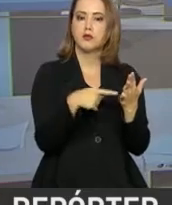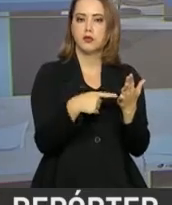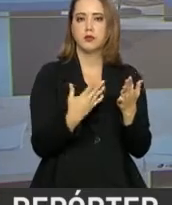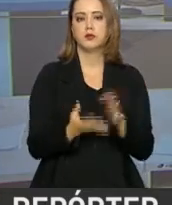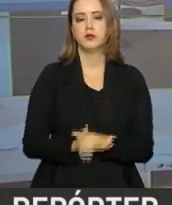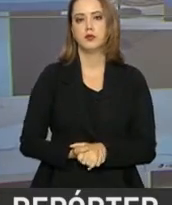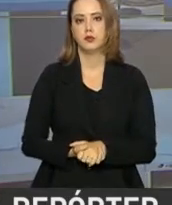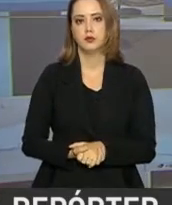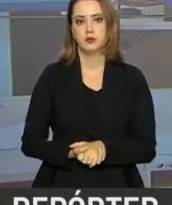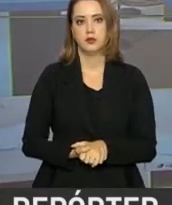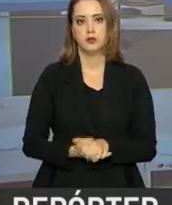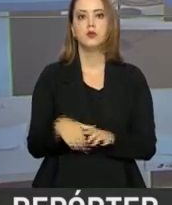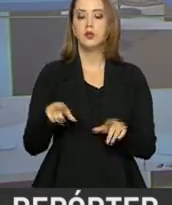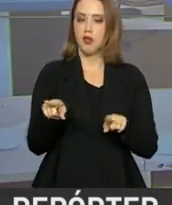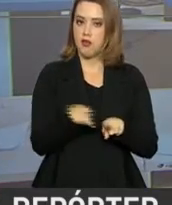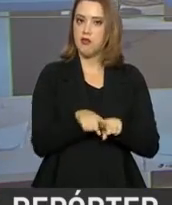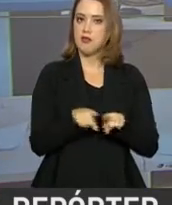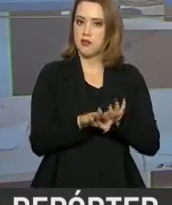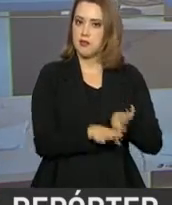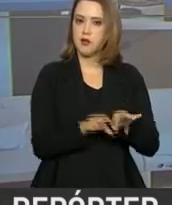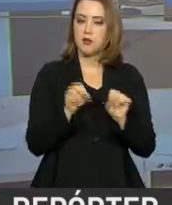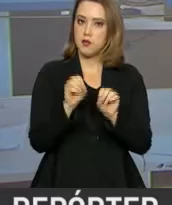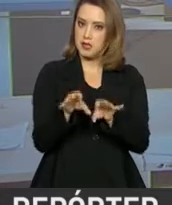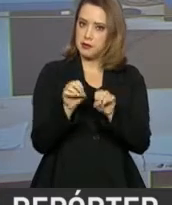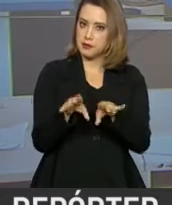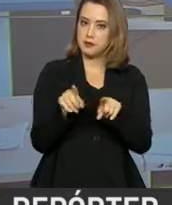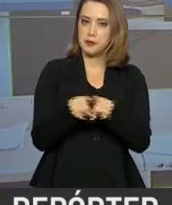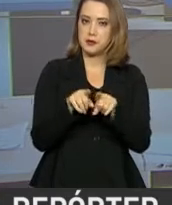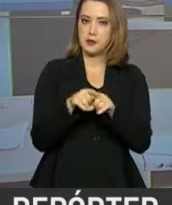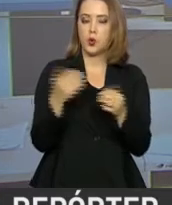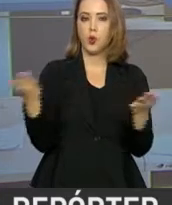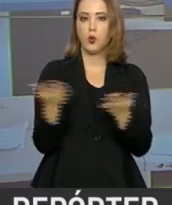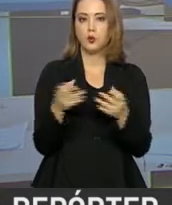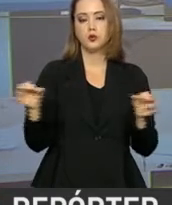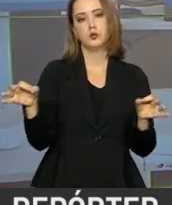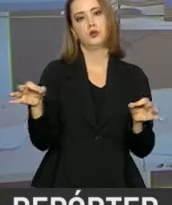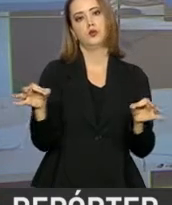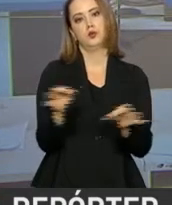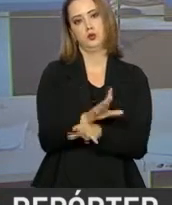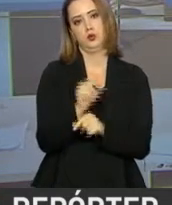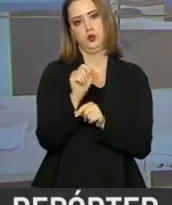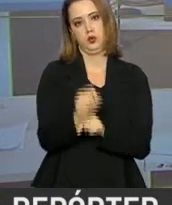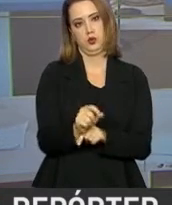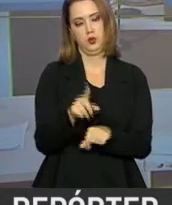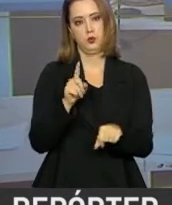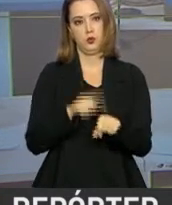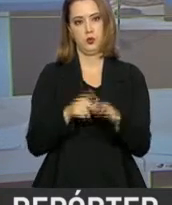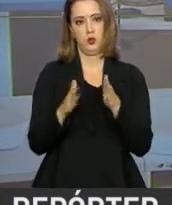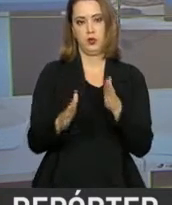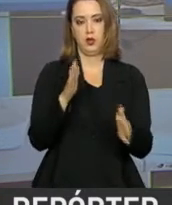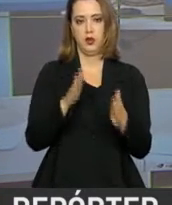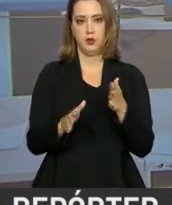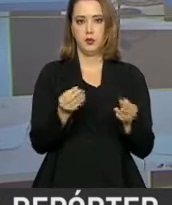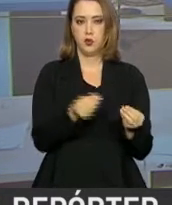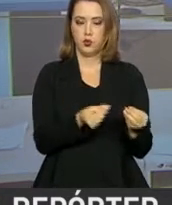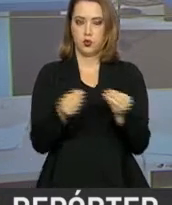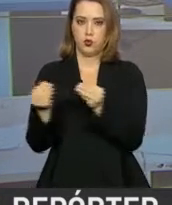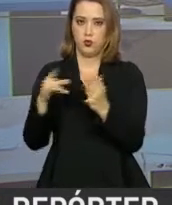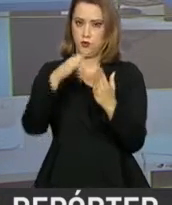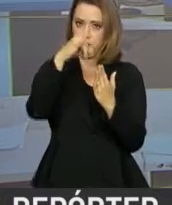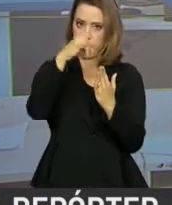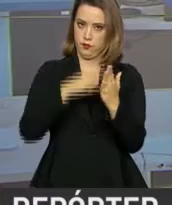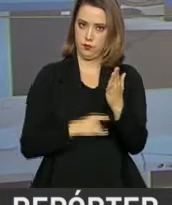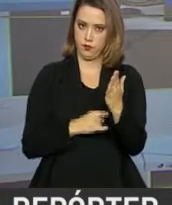e por falar em educação termina hoje o prazo para os pré-selecionados no prouni apresentarem nas instituições de ensino